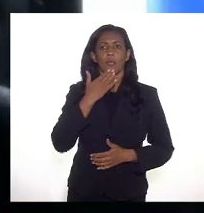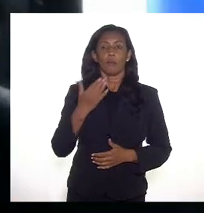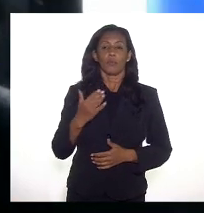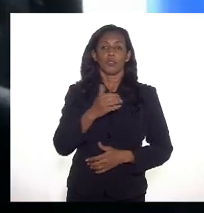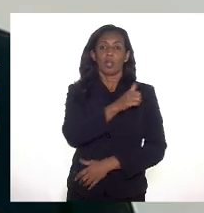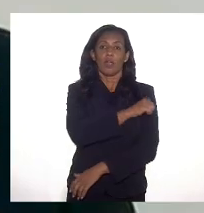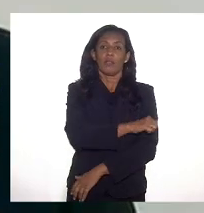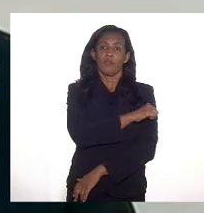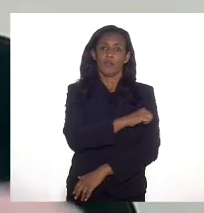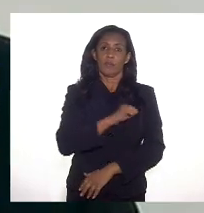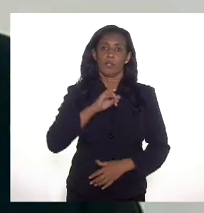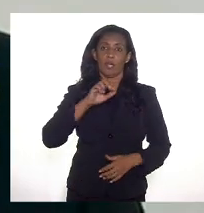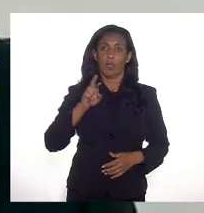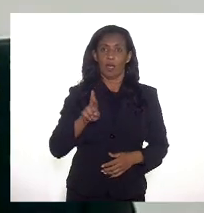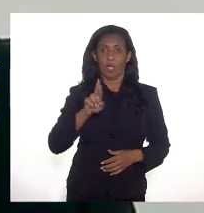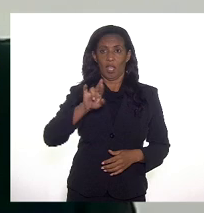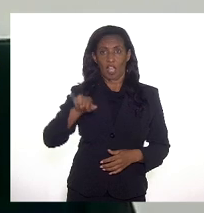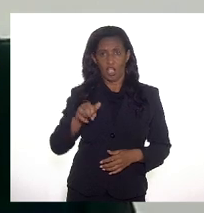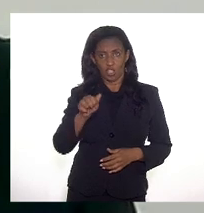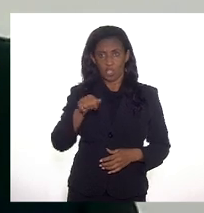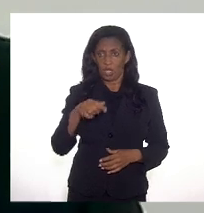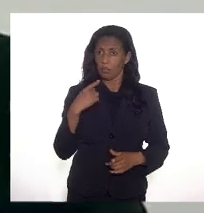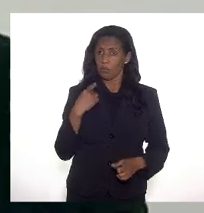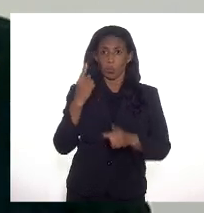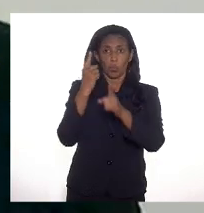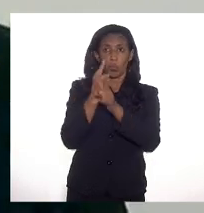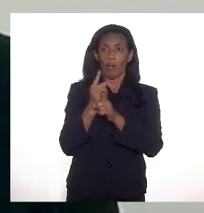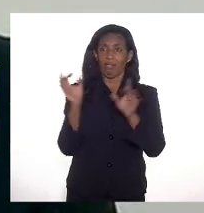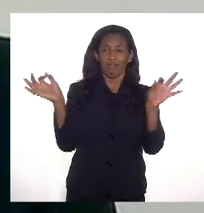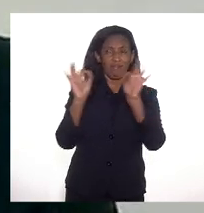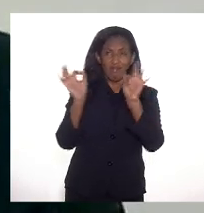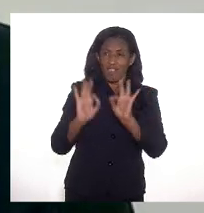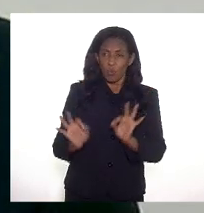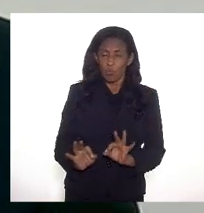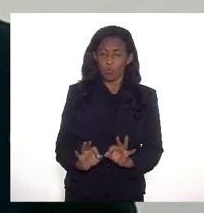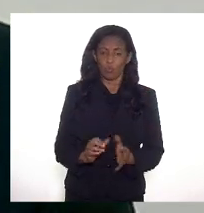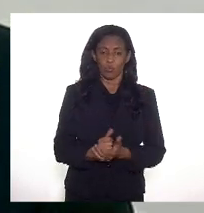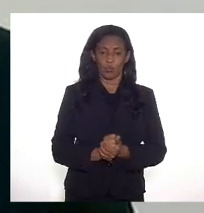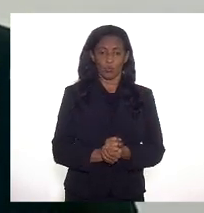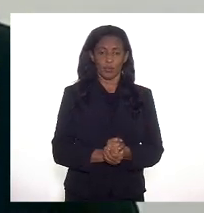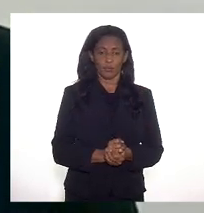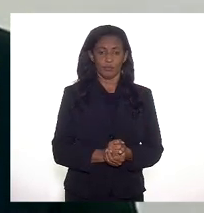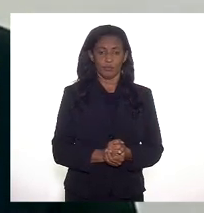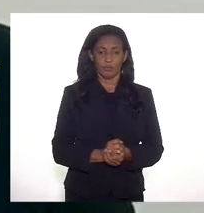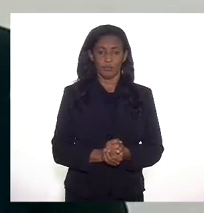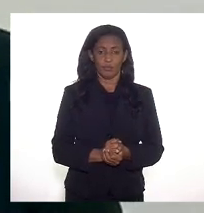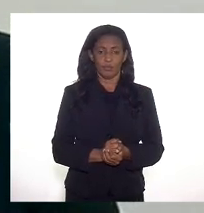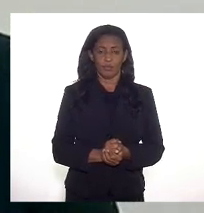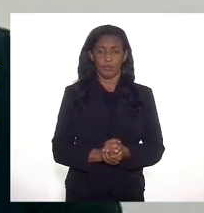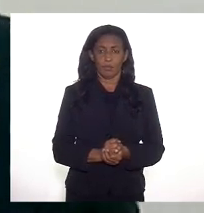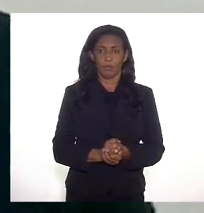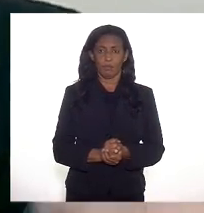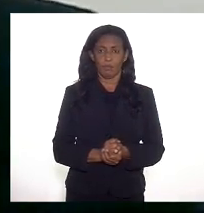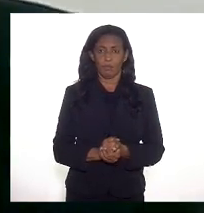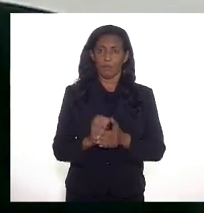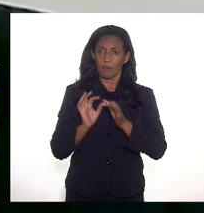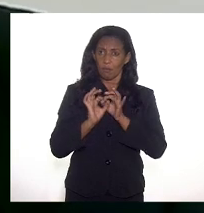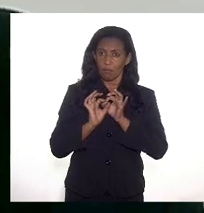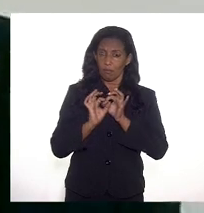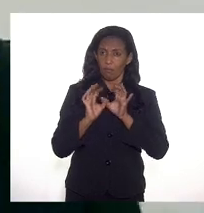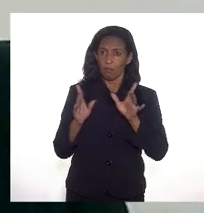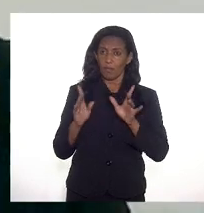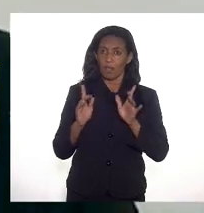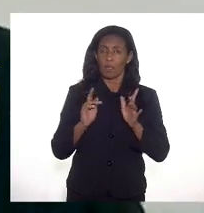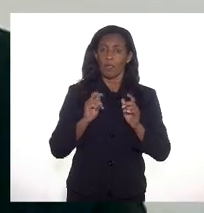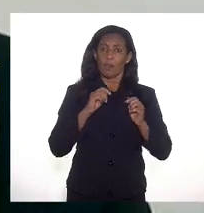Regiane, é que nós não encontramos, deputada, nenhum órgão hábil, que tenha